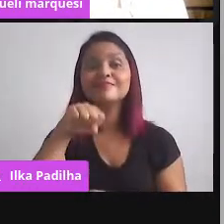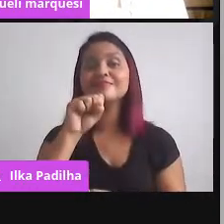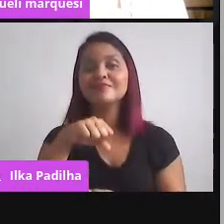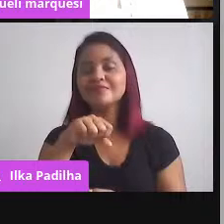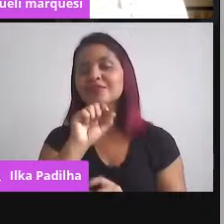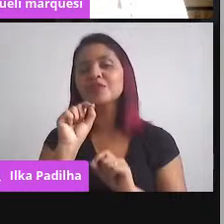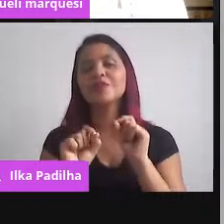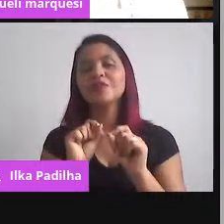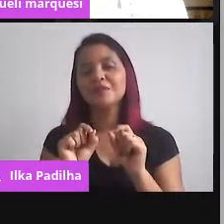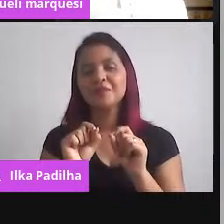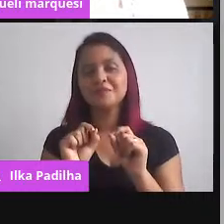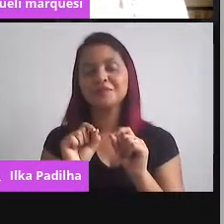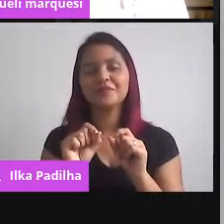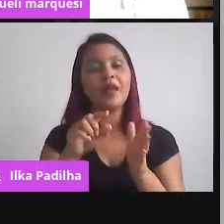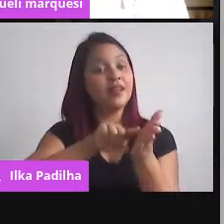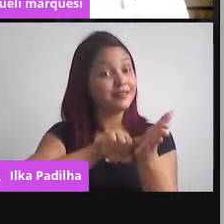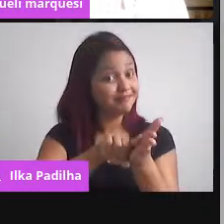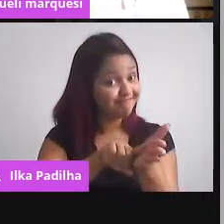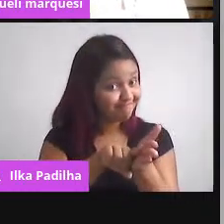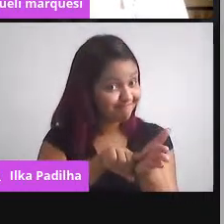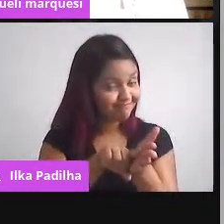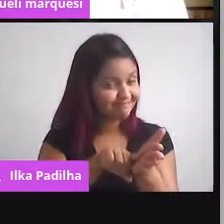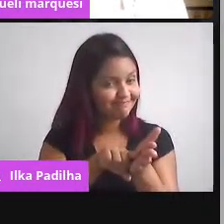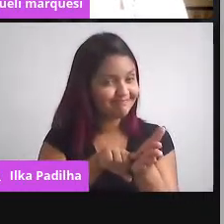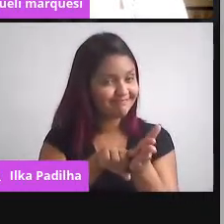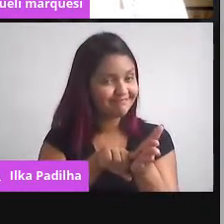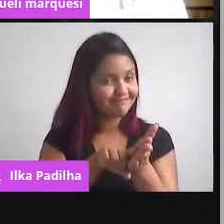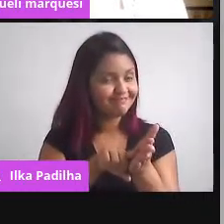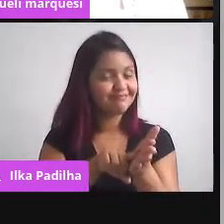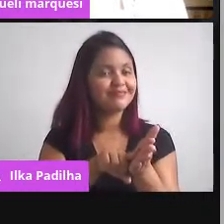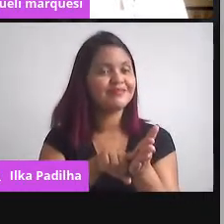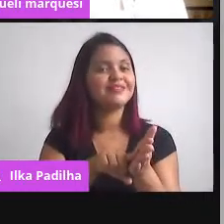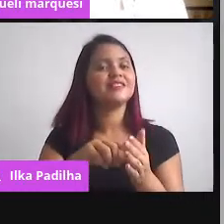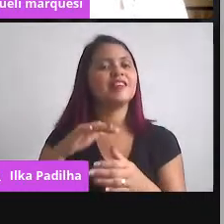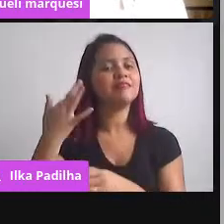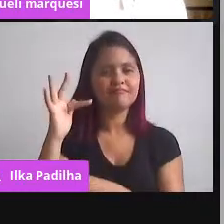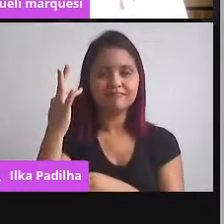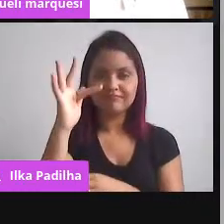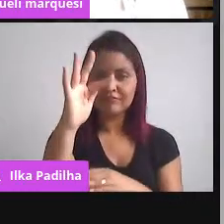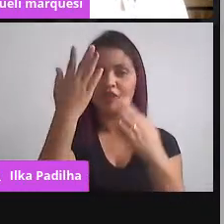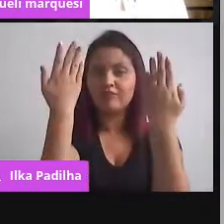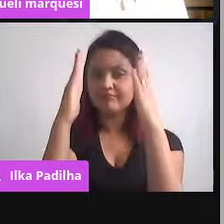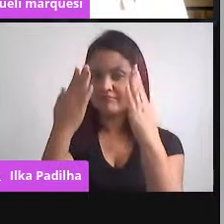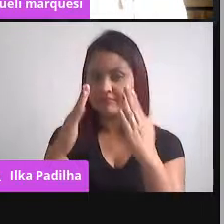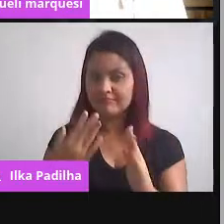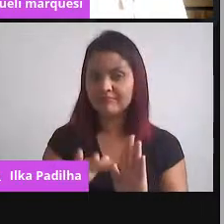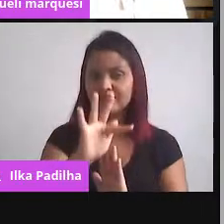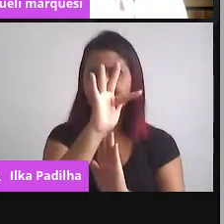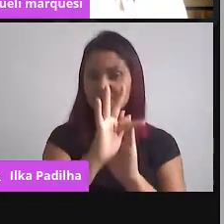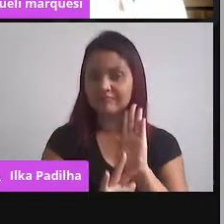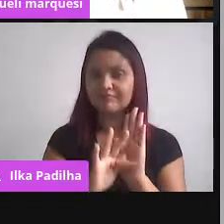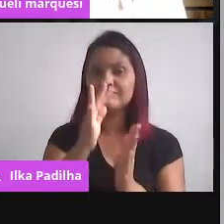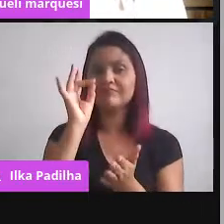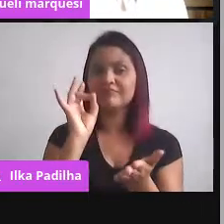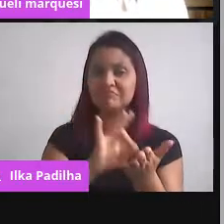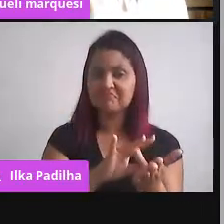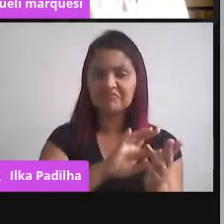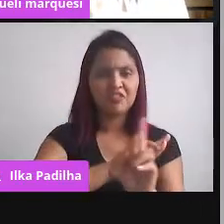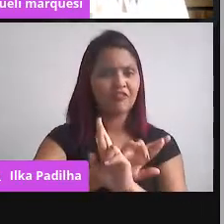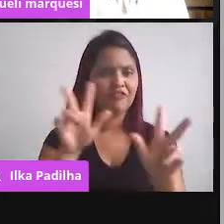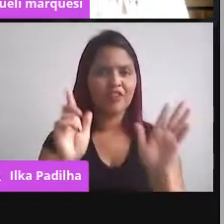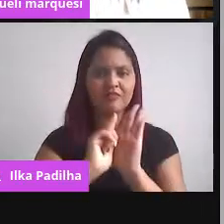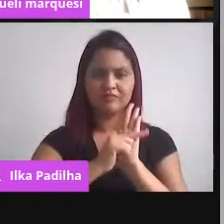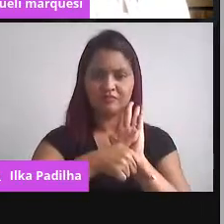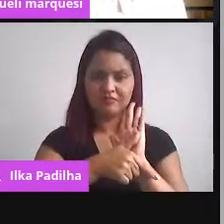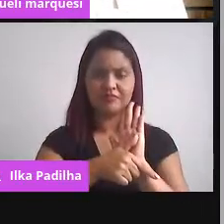hoje à pesquisa teórica, à pesquisa de natureza teórico-analítica em textos concretos, de diferentes gêneros e